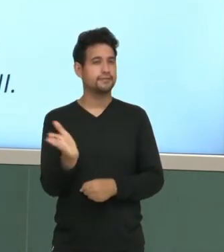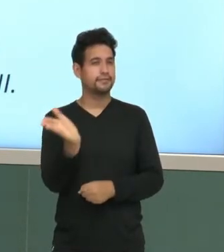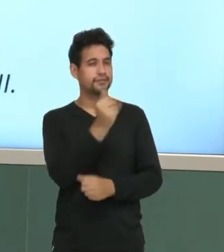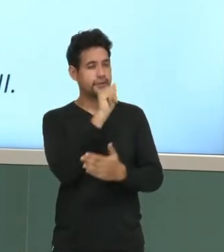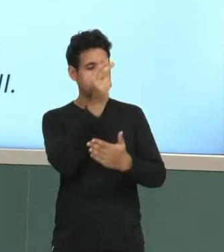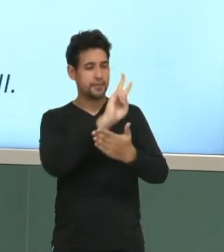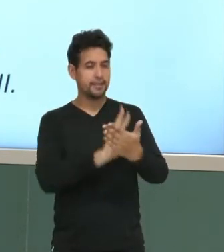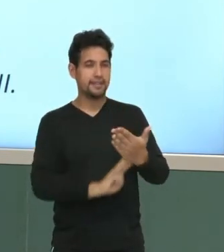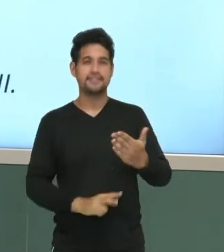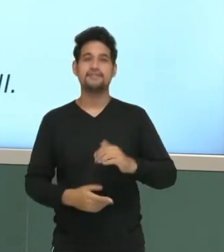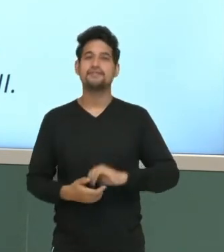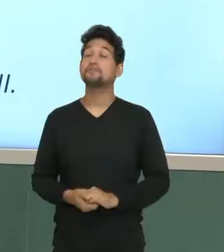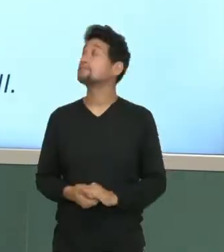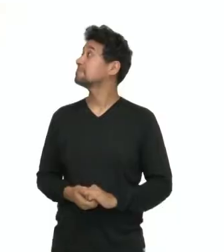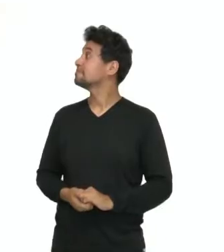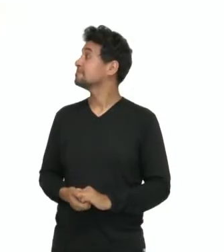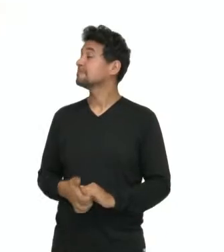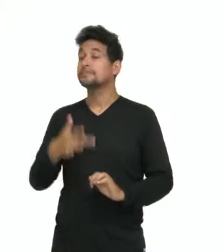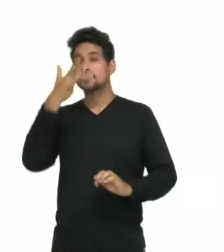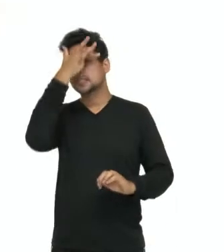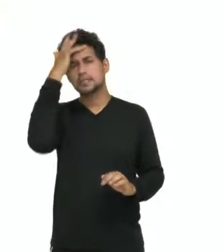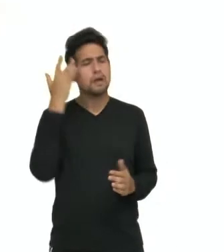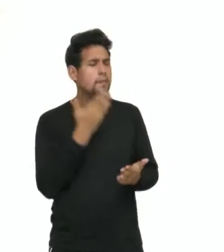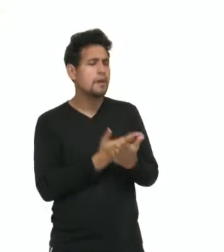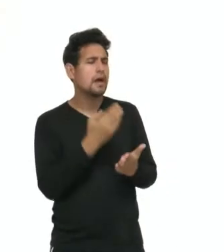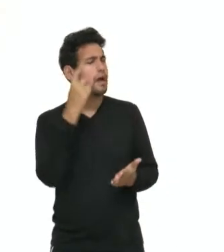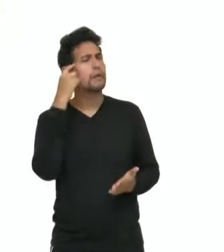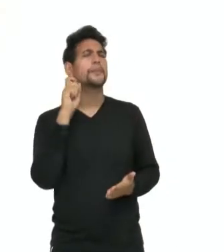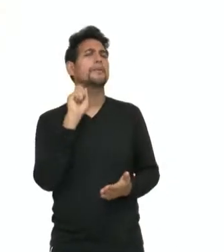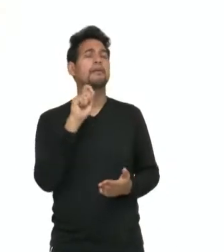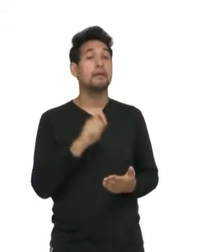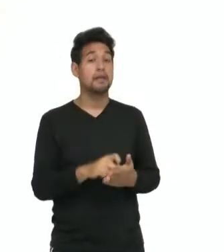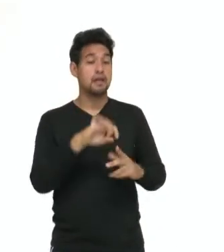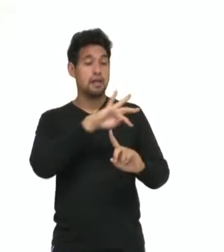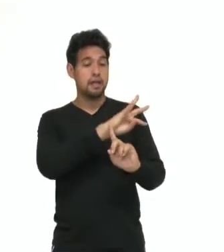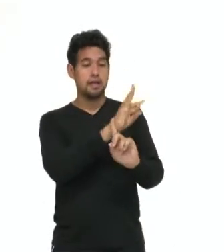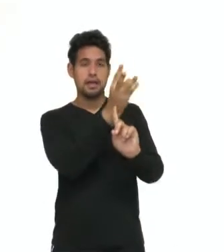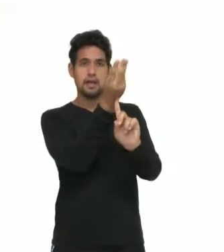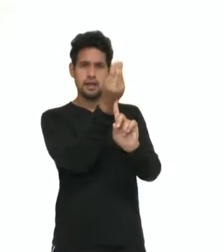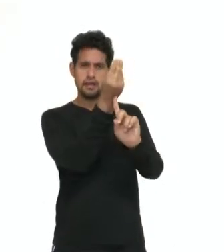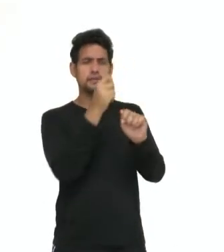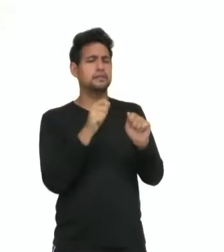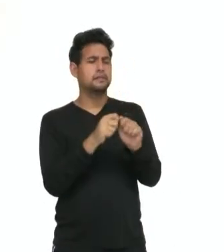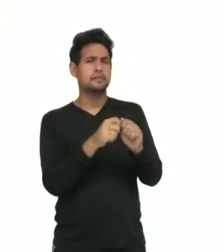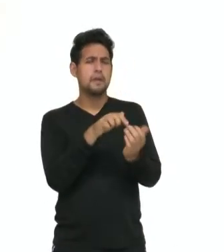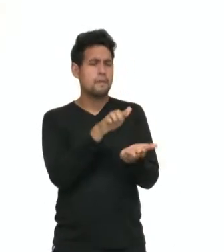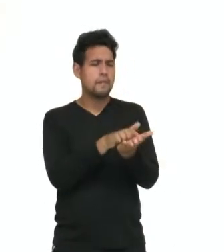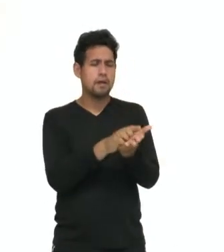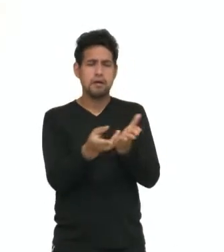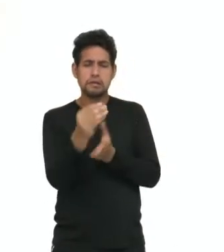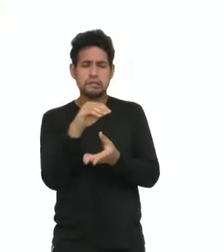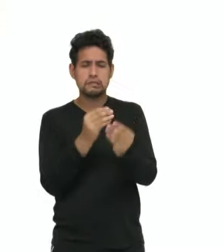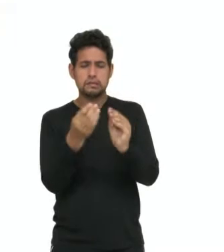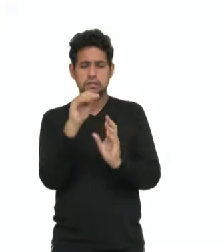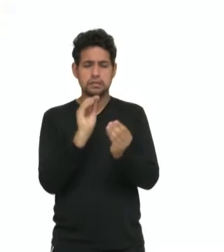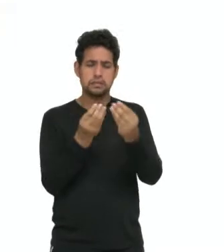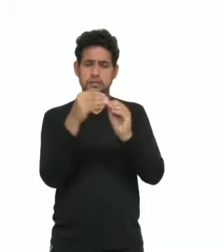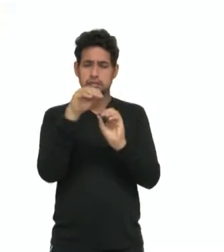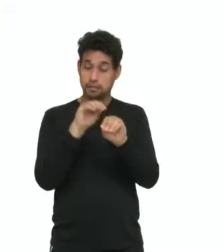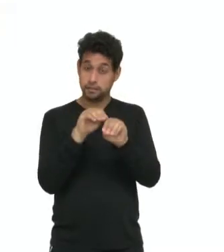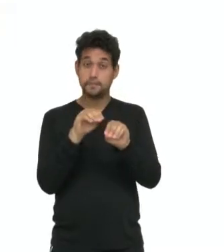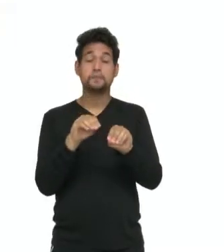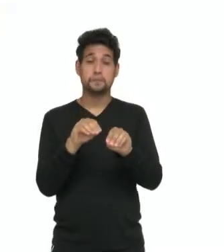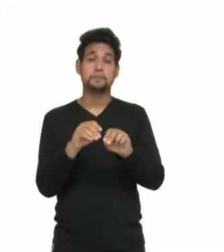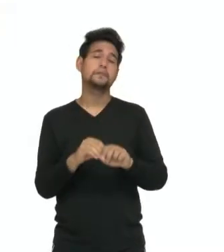leitura? Os estudiosos acreditam que essa arte de fazer pequenas esculturas com dobraduras de